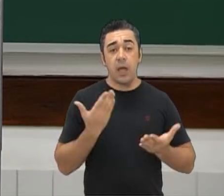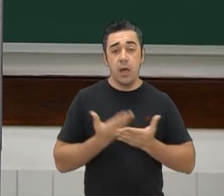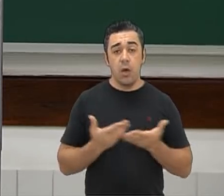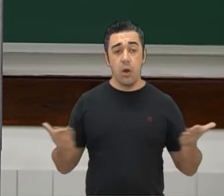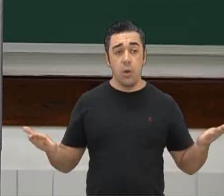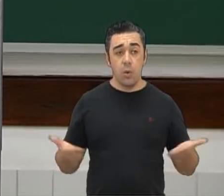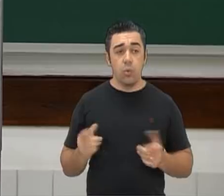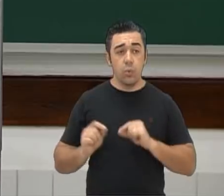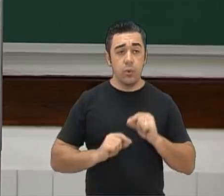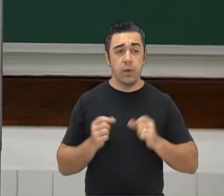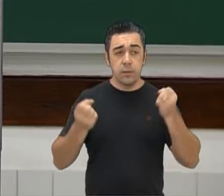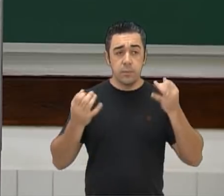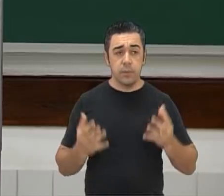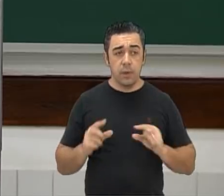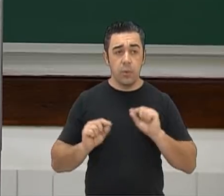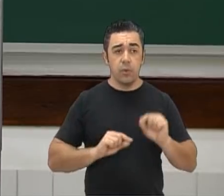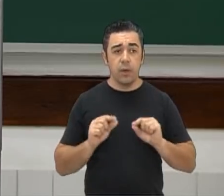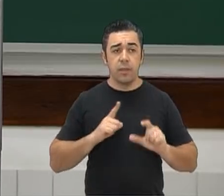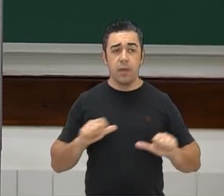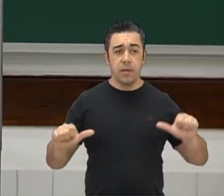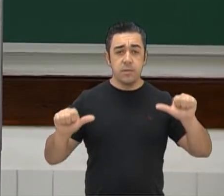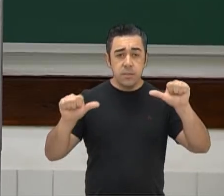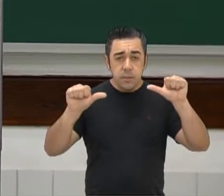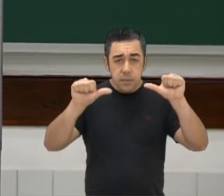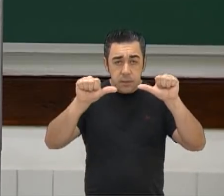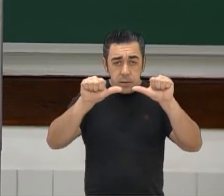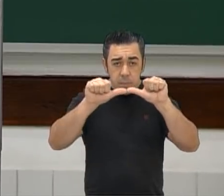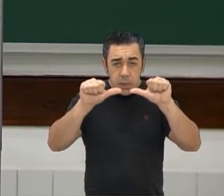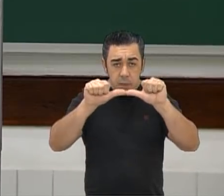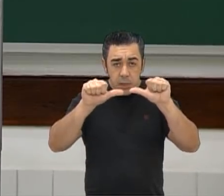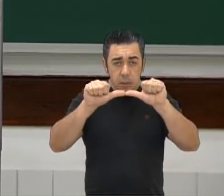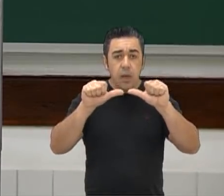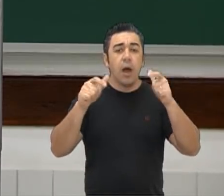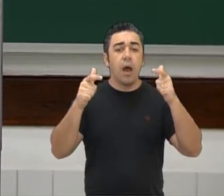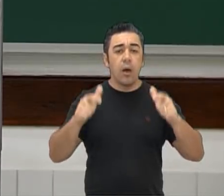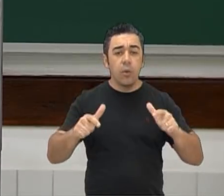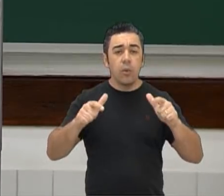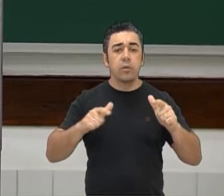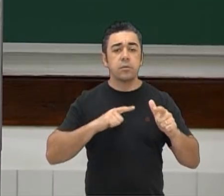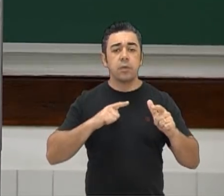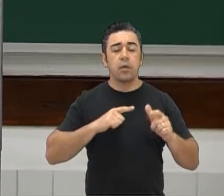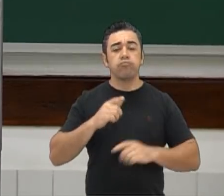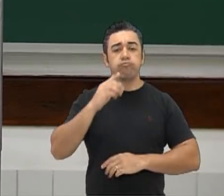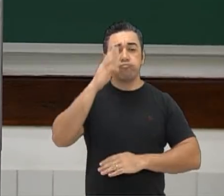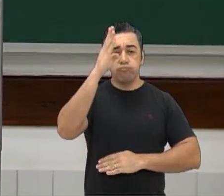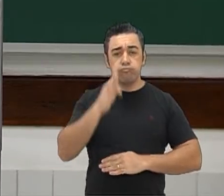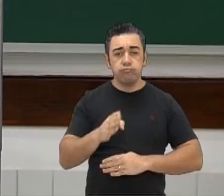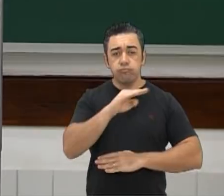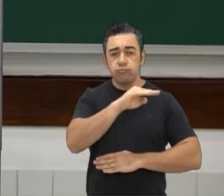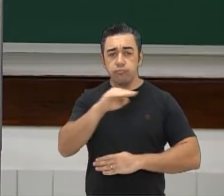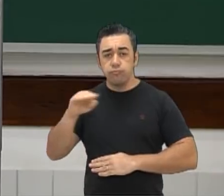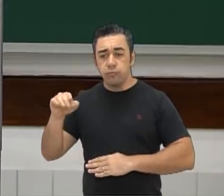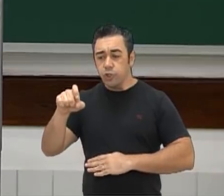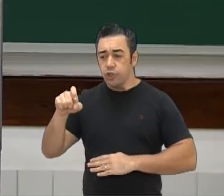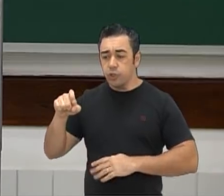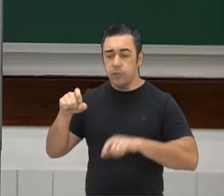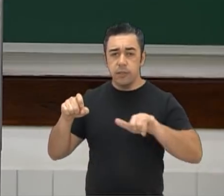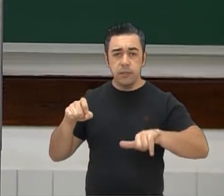falando sobre simetria no plano cartesiano. Na aula de hoje nós